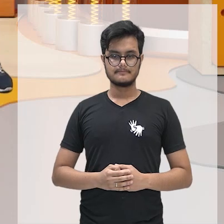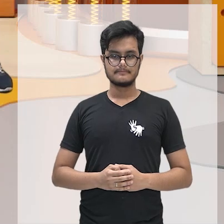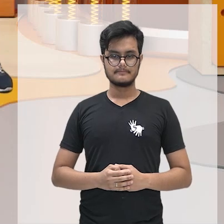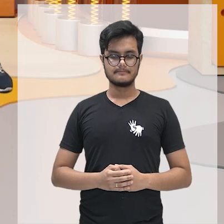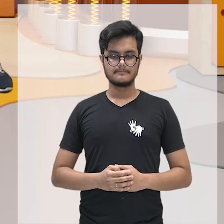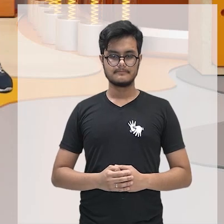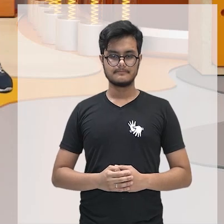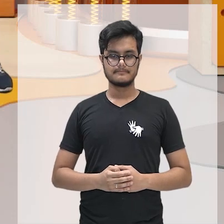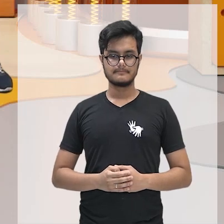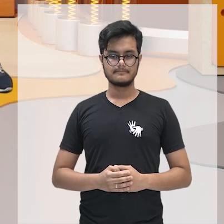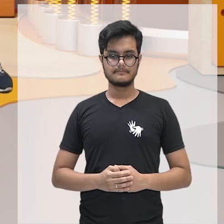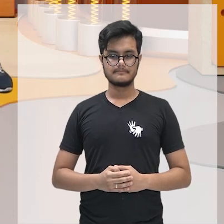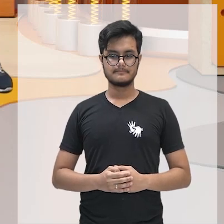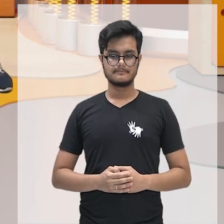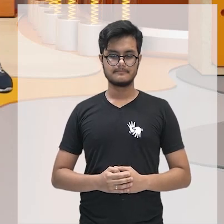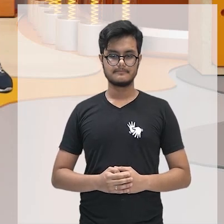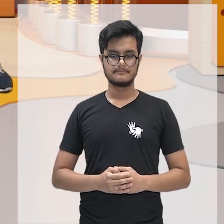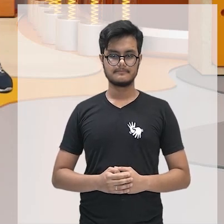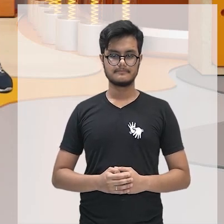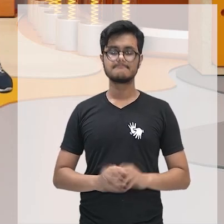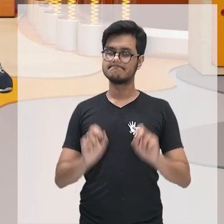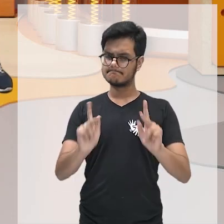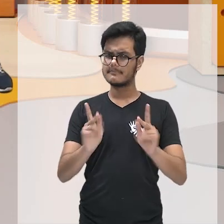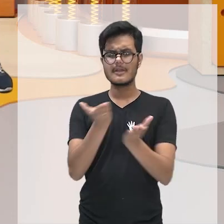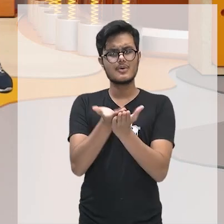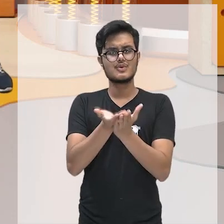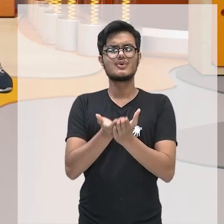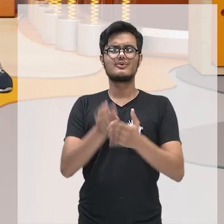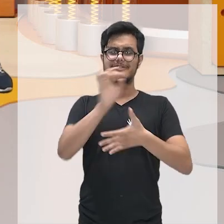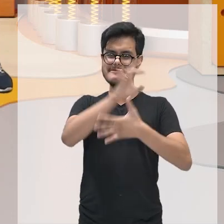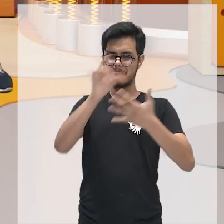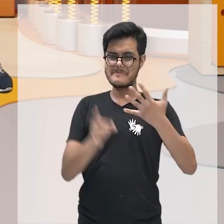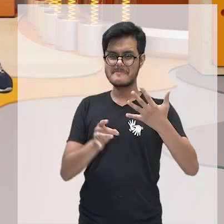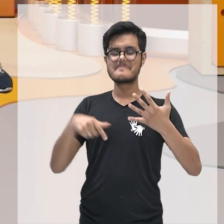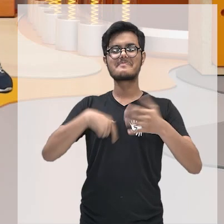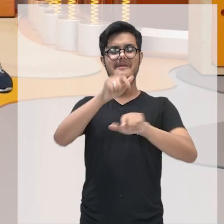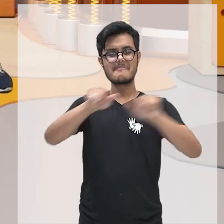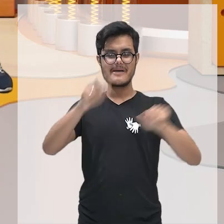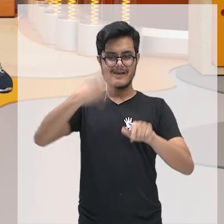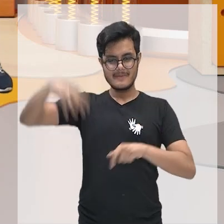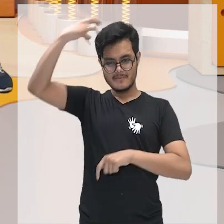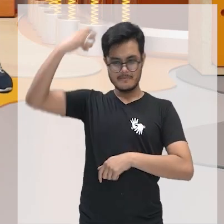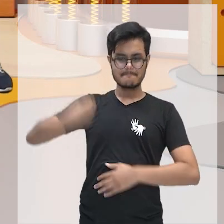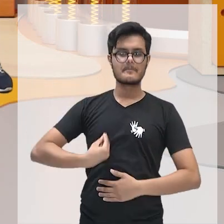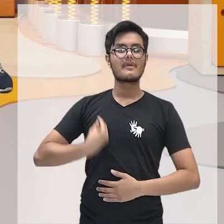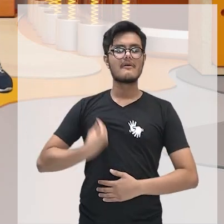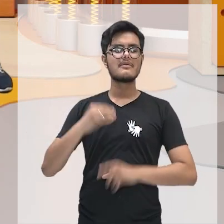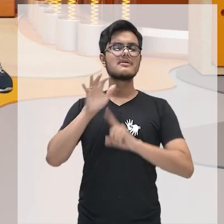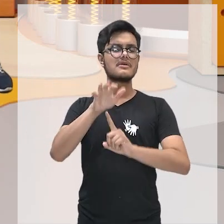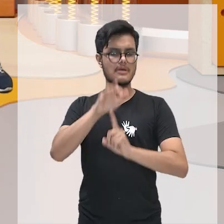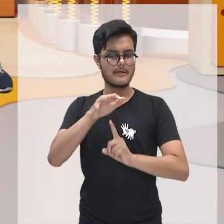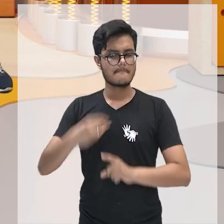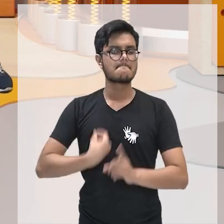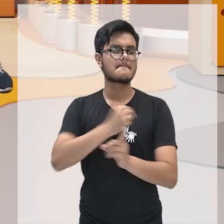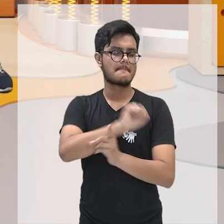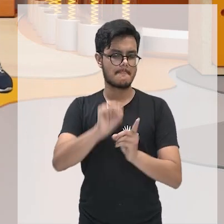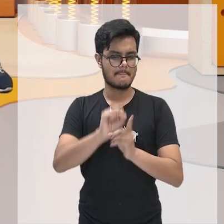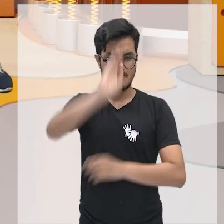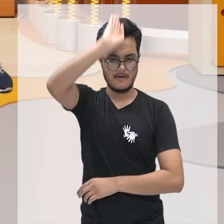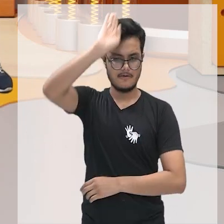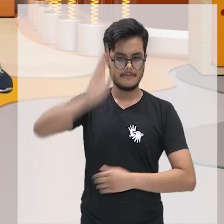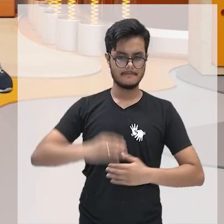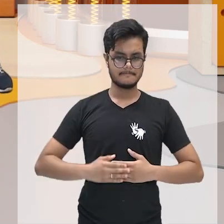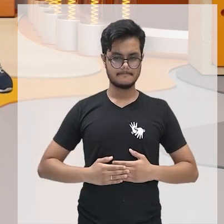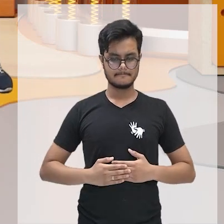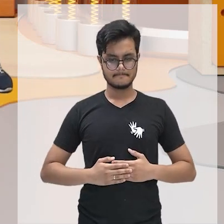Tarquino o Soberbo e a gente vai conhecer agora cada um deles a sua contribuição e o seu legado Olha